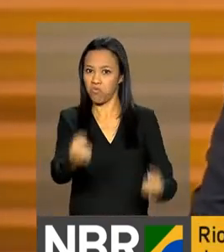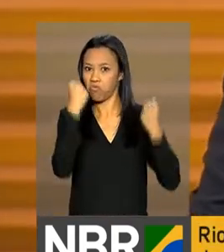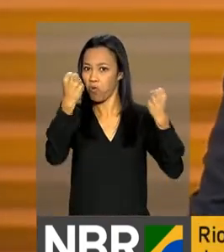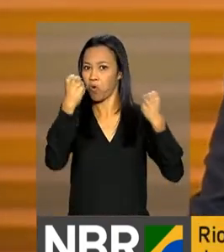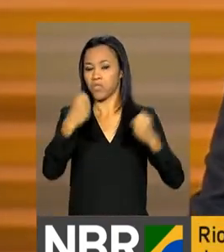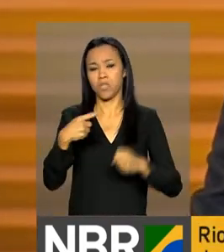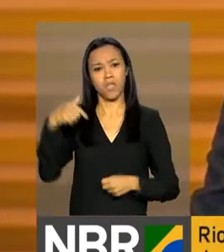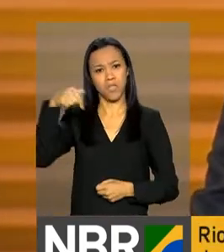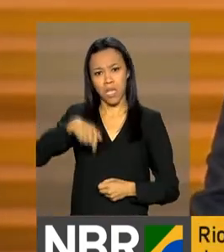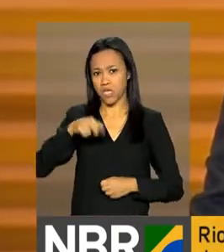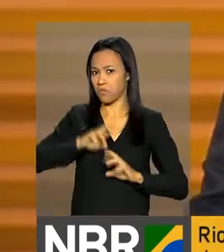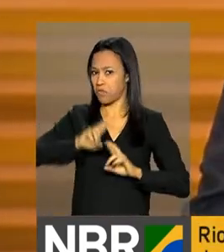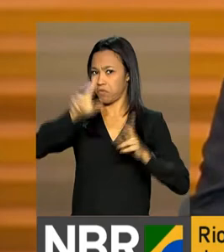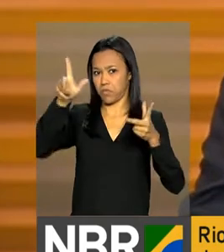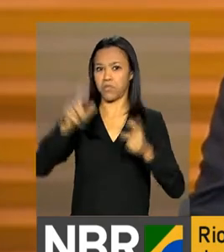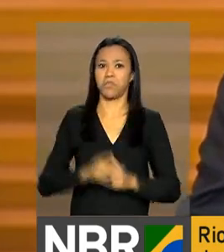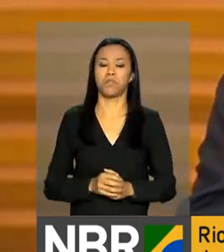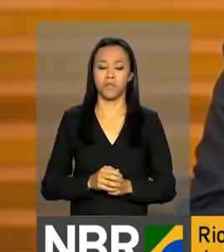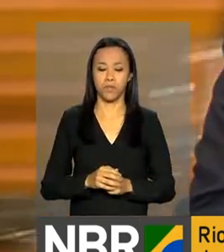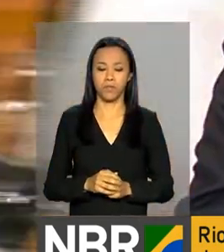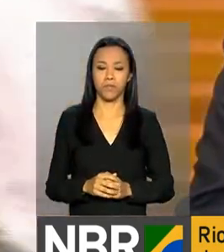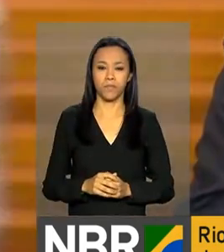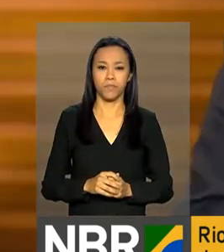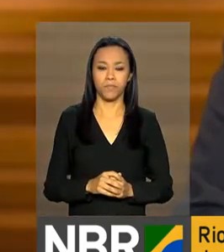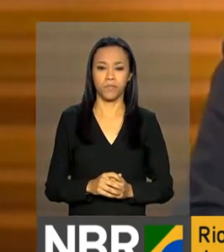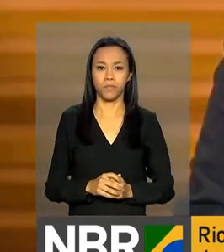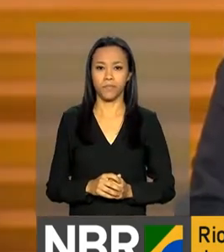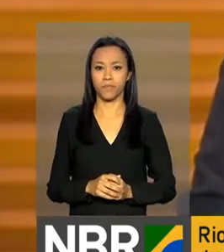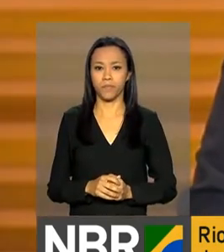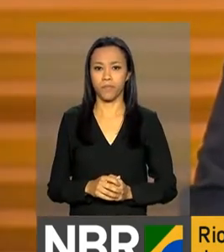isso. Entendeu?